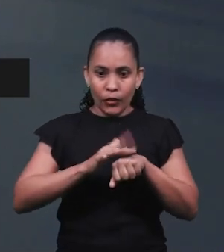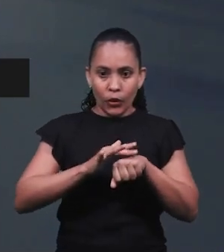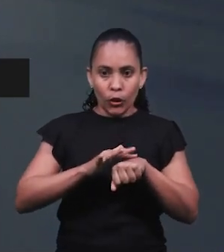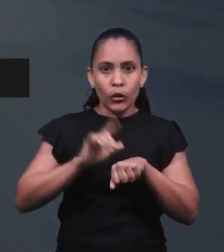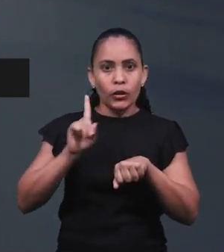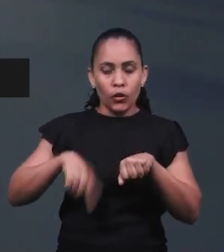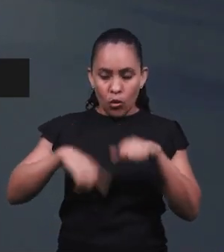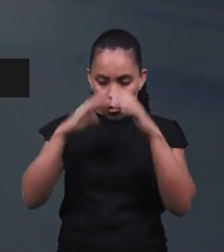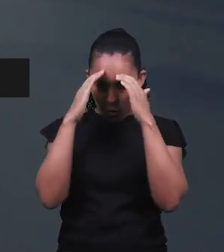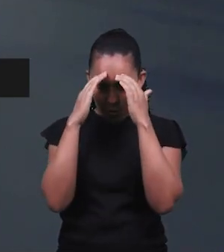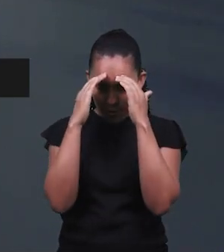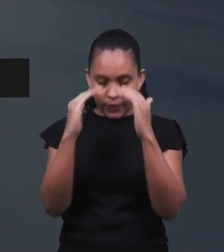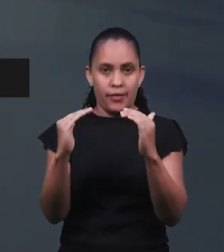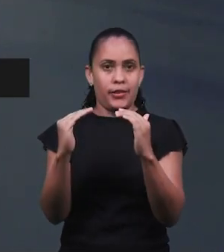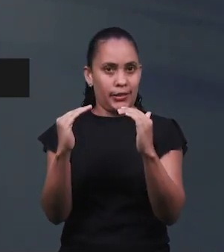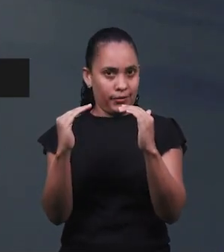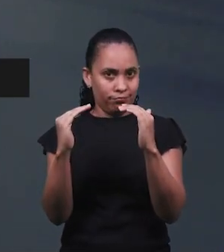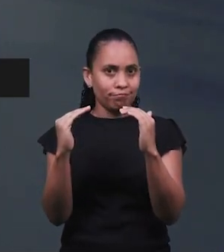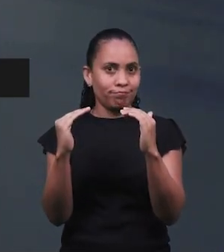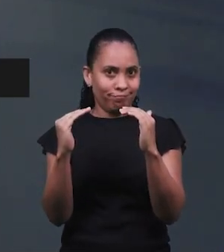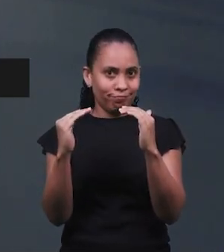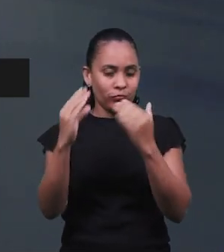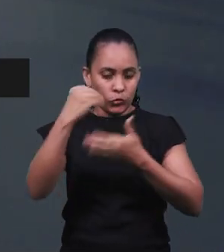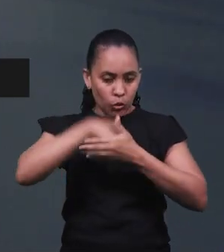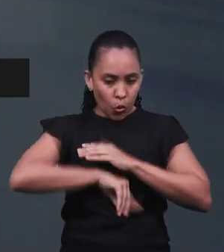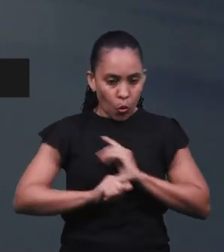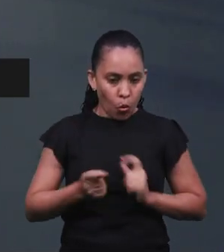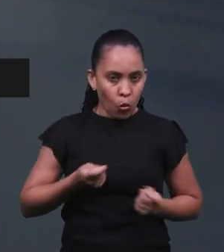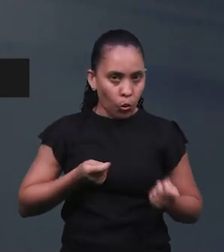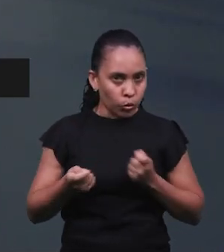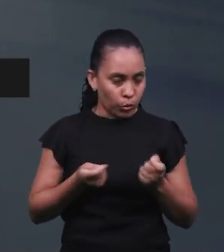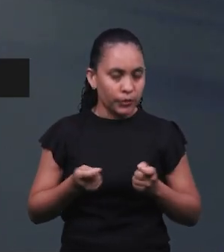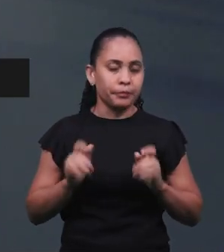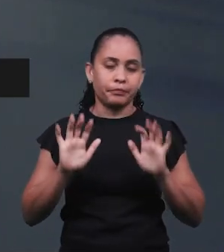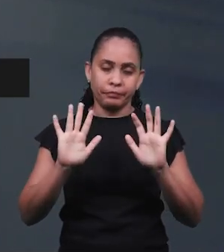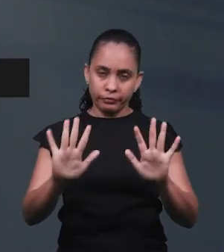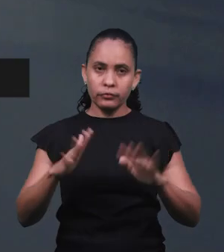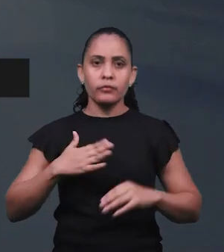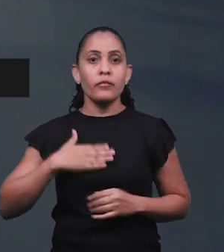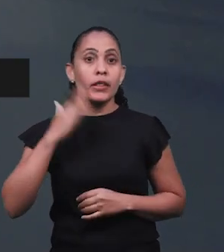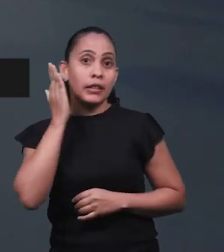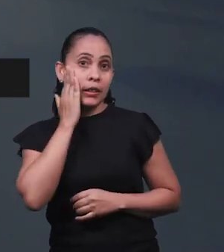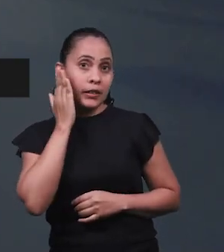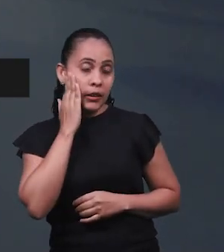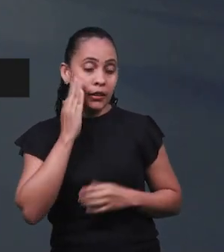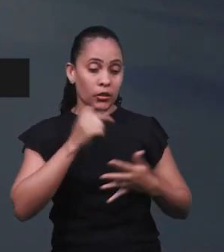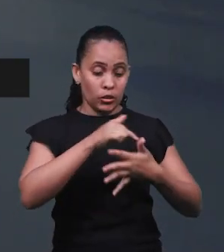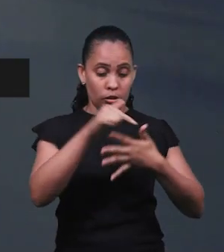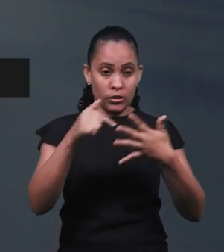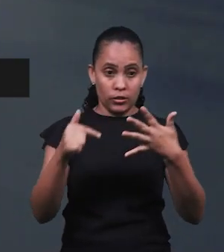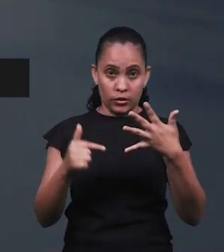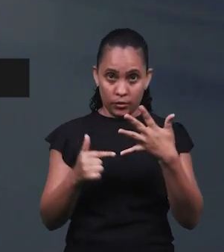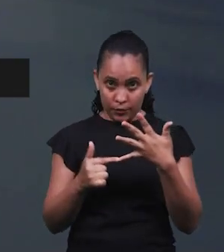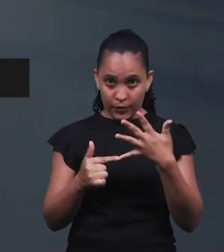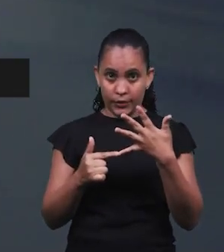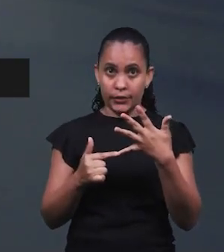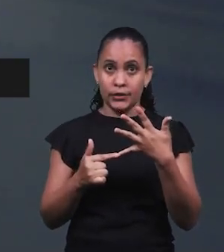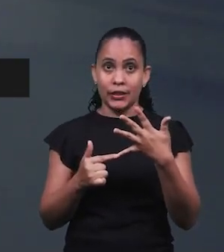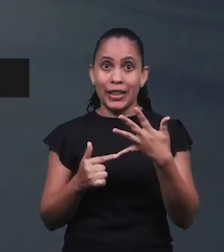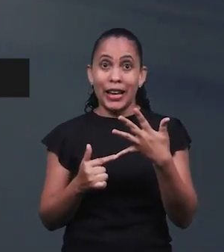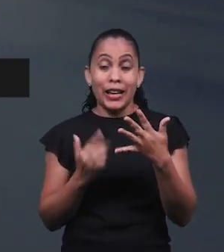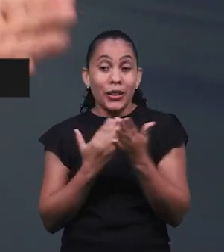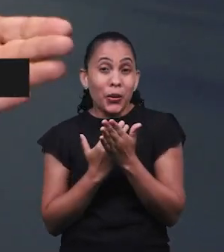obedece esse caminho. Então, para o senhor entender, nós temos 5 fases de doença renal crônica.